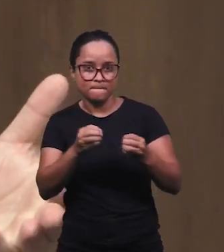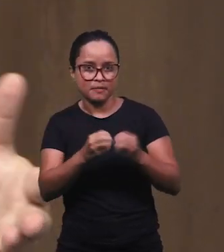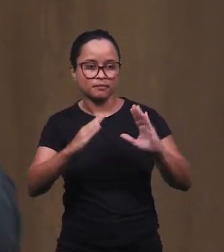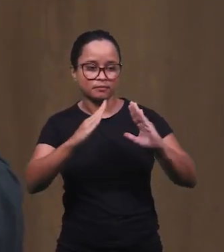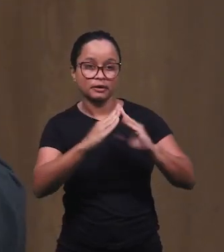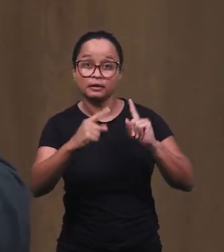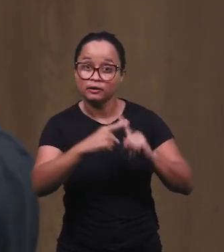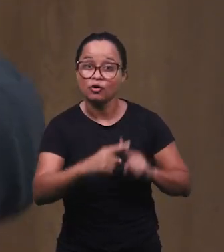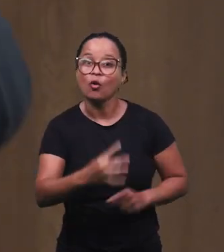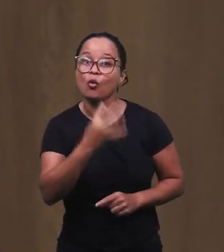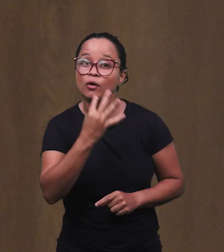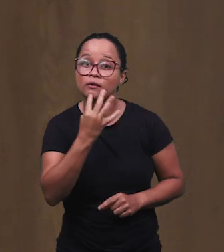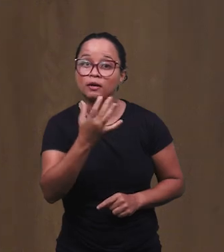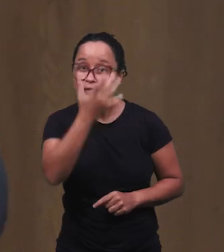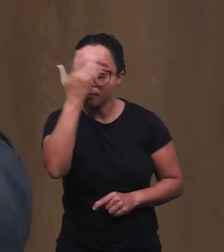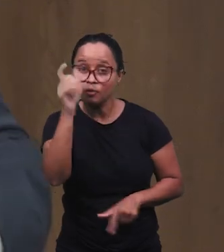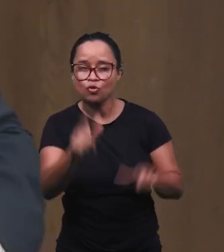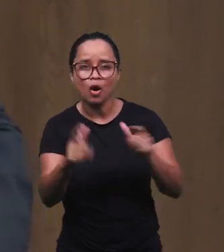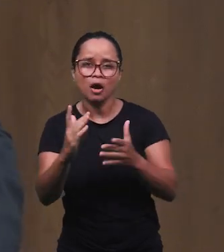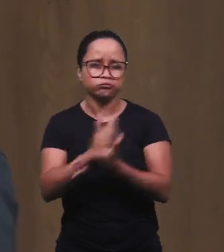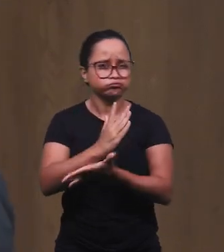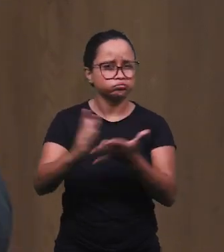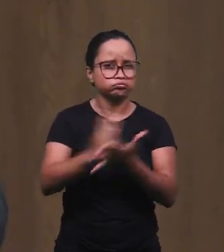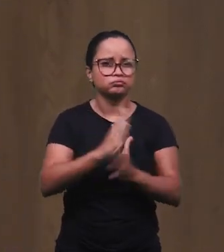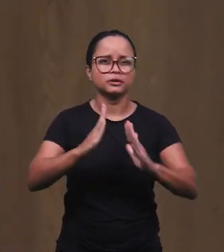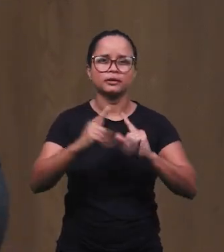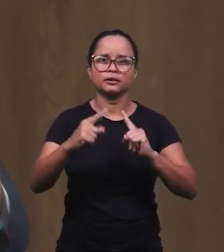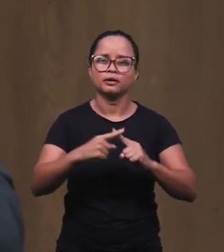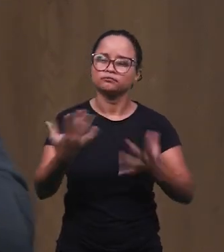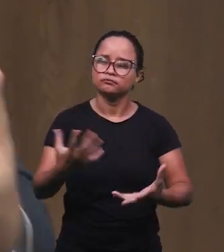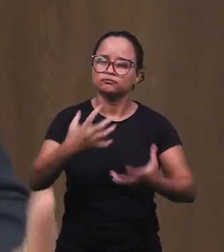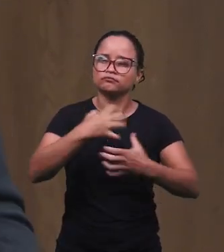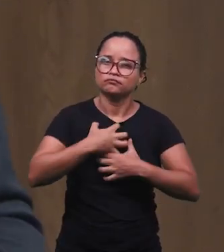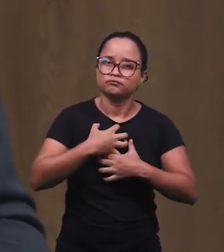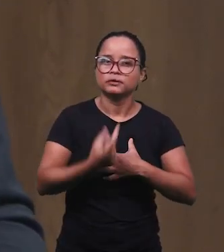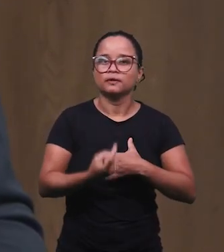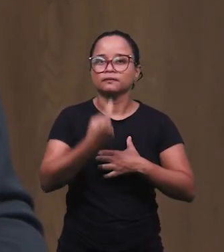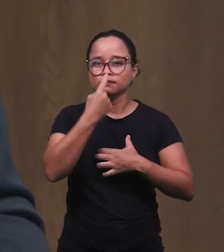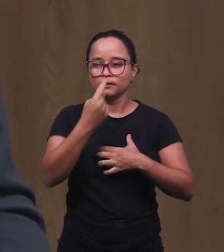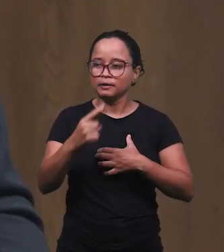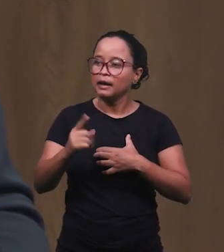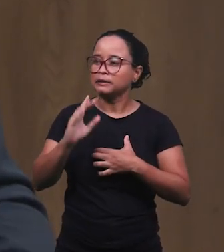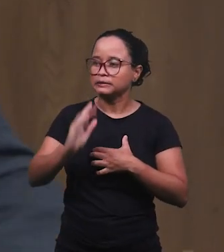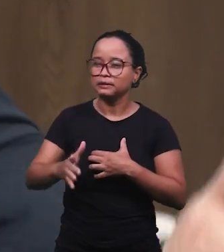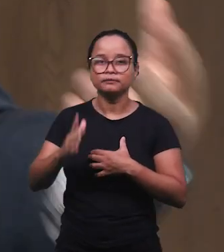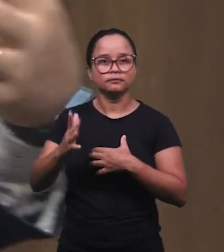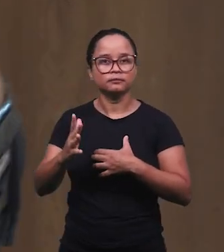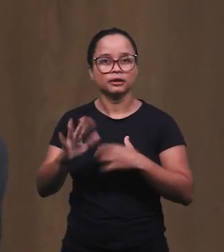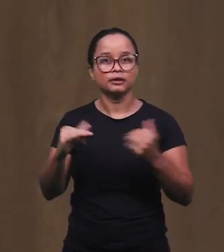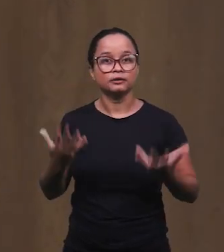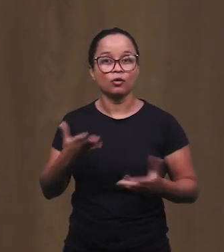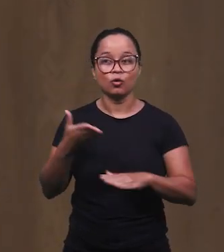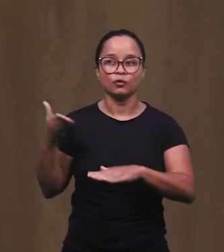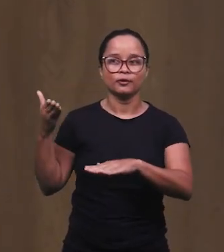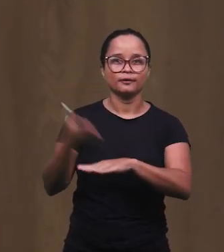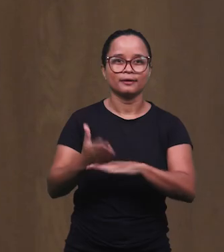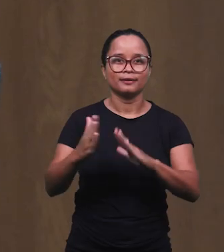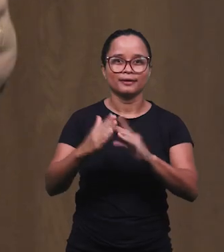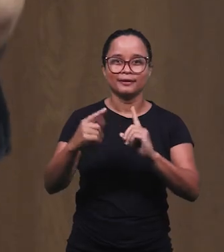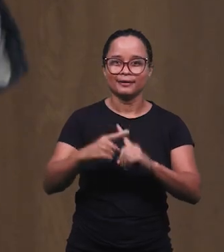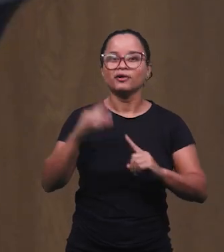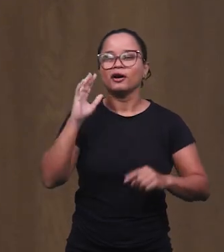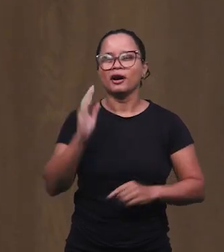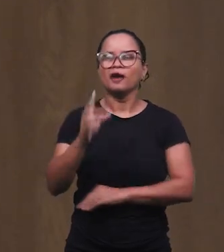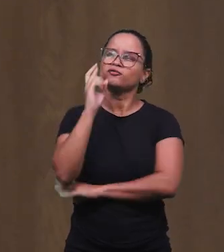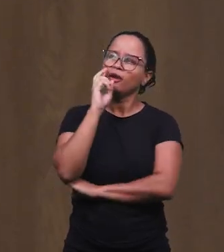daquela igreja, se eu conheço alguém daquela igreja, eu já me sinto mais familiarizado. Então, quando eu for àquela igreja, eu já conheci,